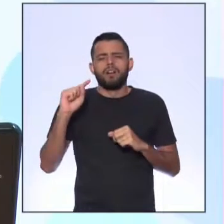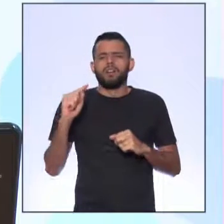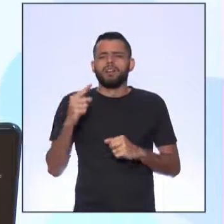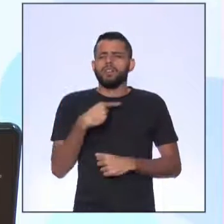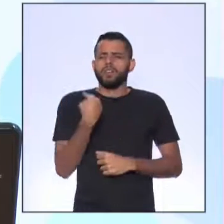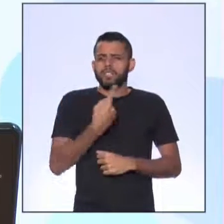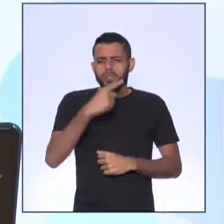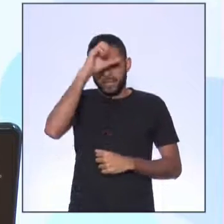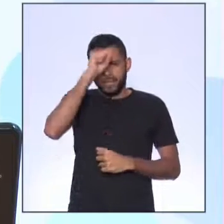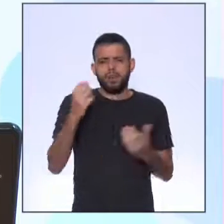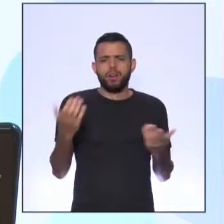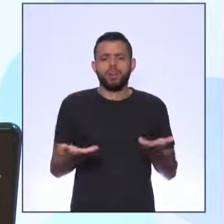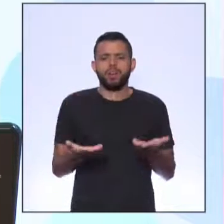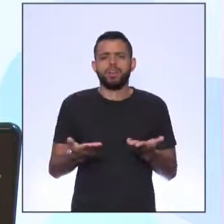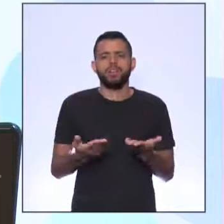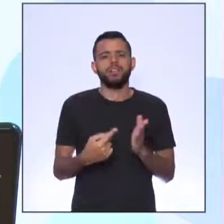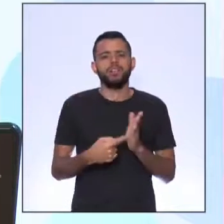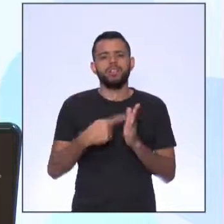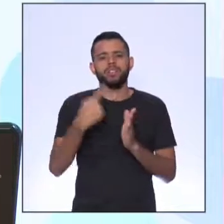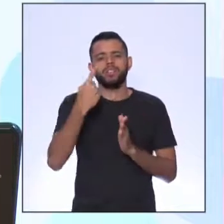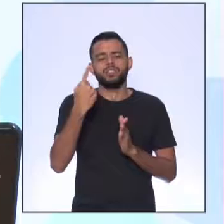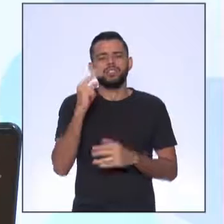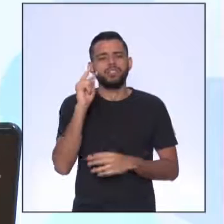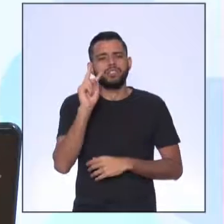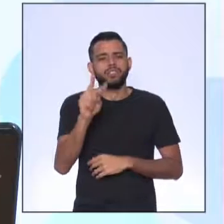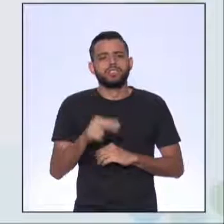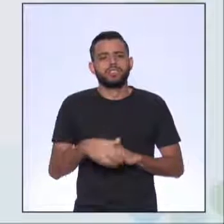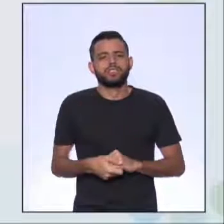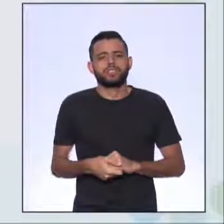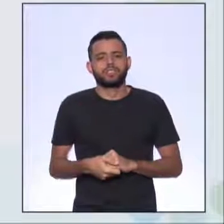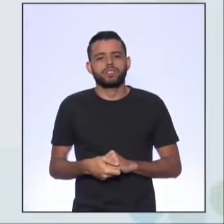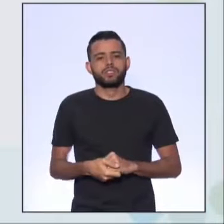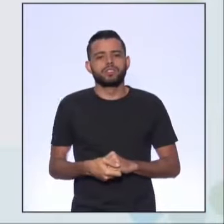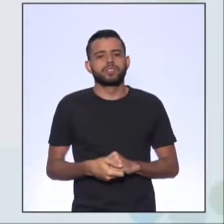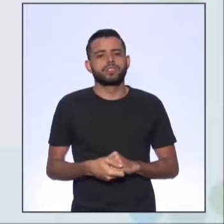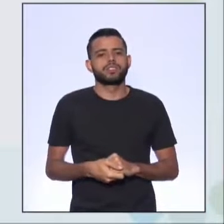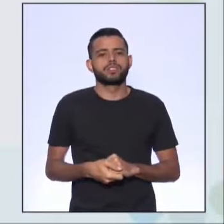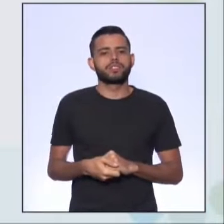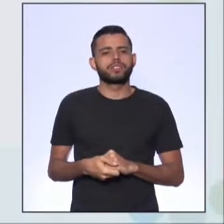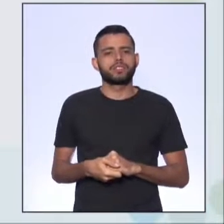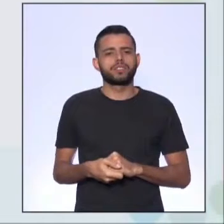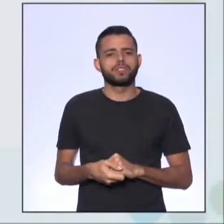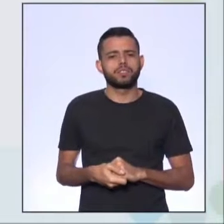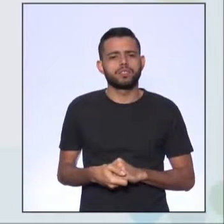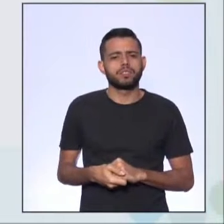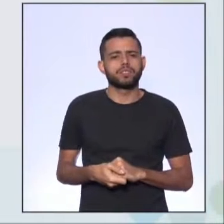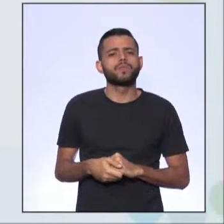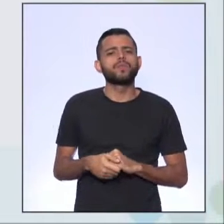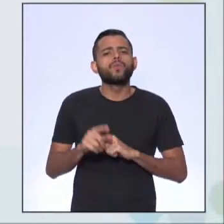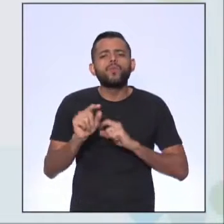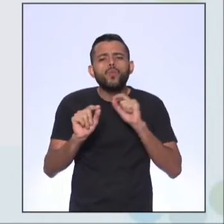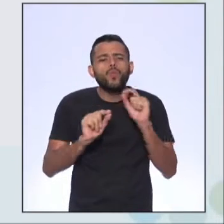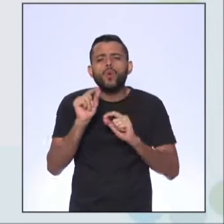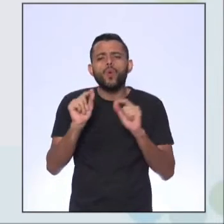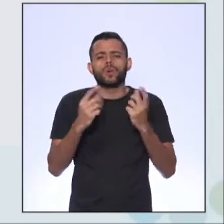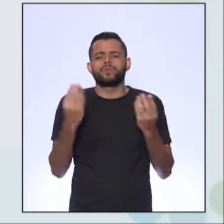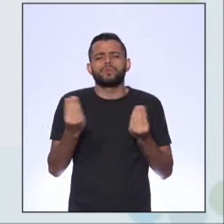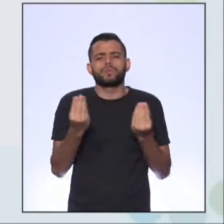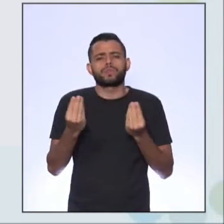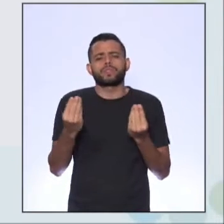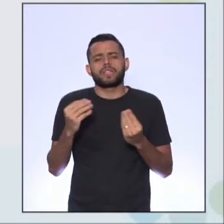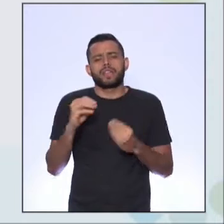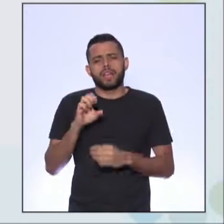aprendemos hoje. Então, a primeira questão que nós vamos ver, né, que é importante para a gente, é qual a melhor definição para